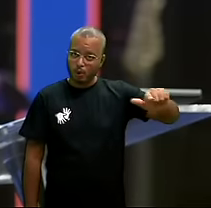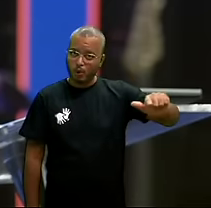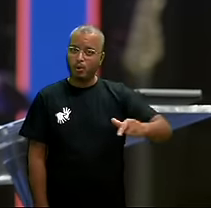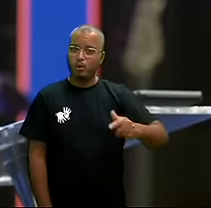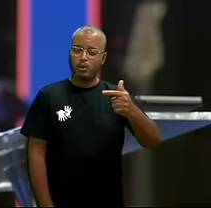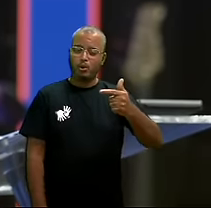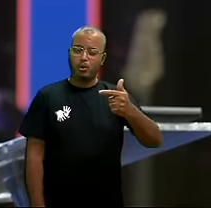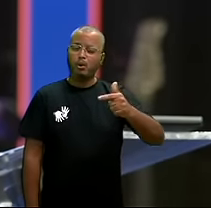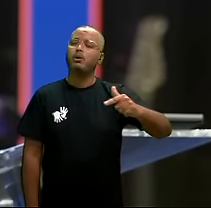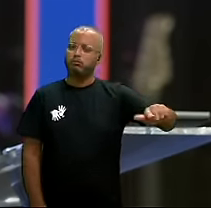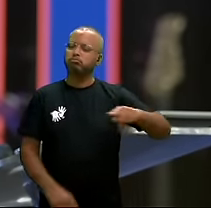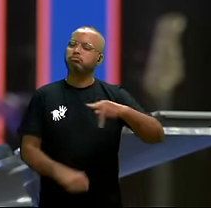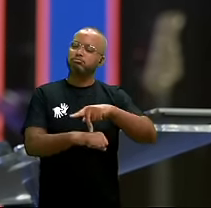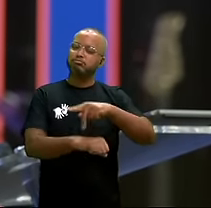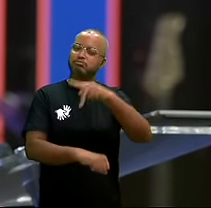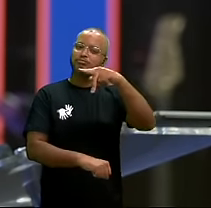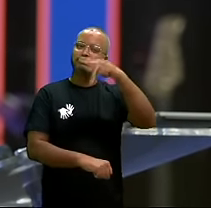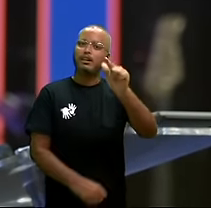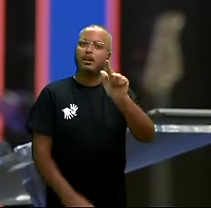Guatemala?